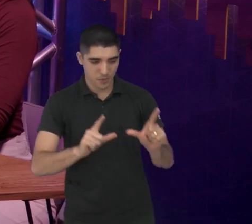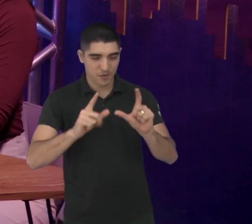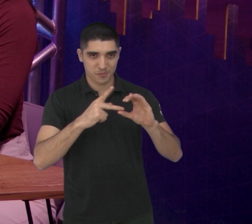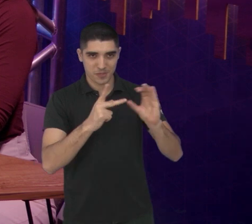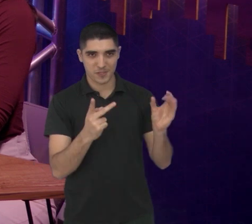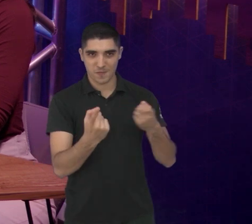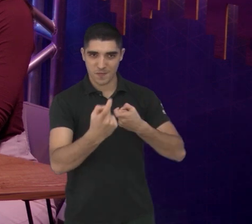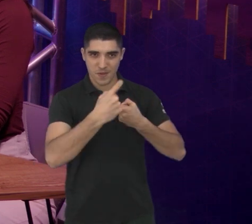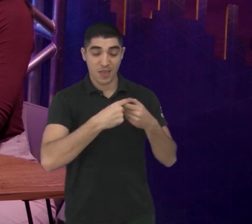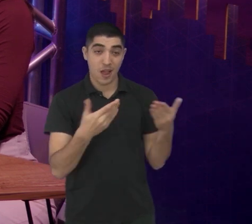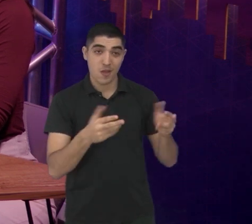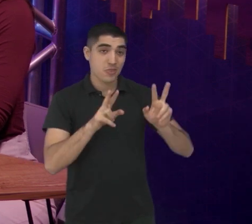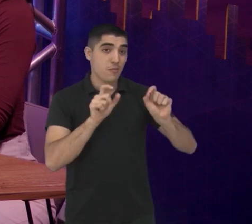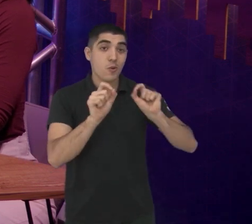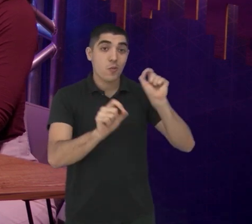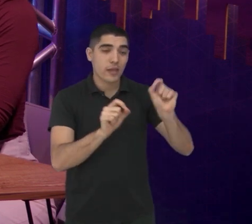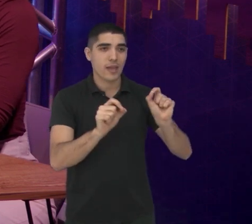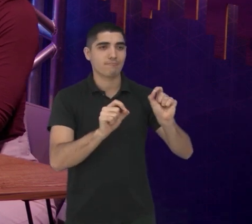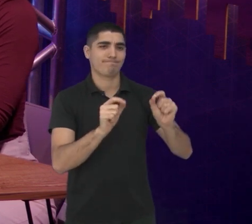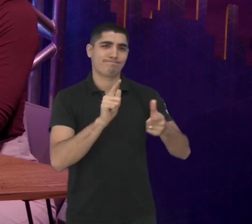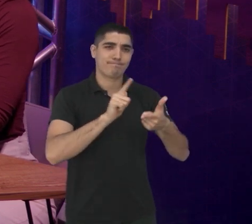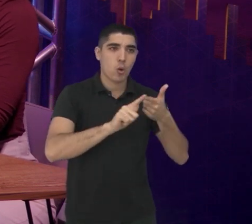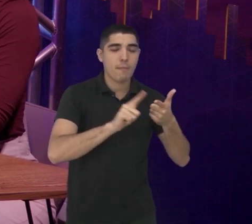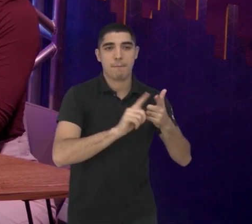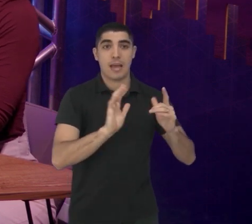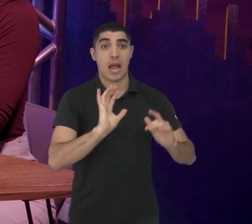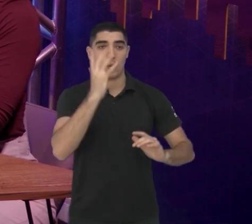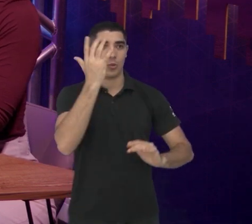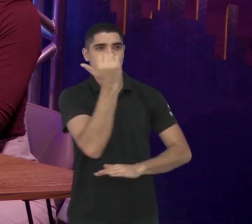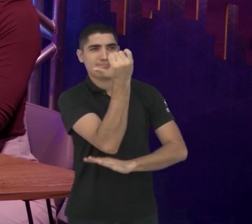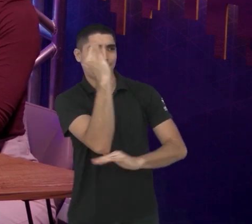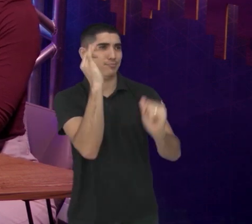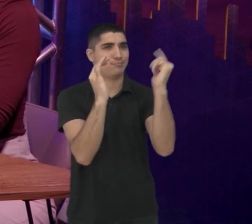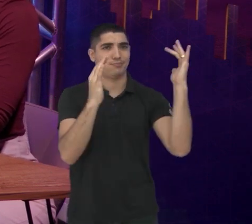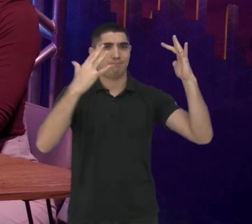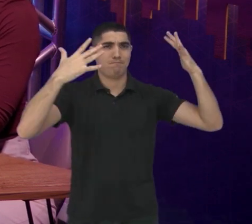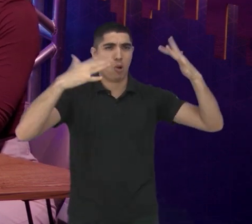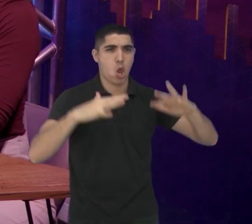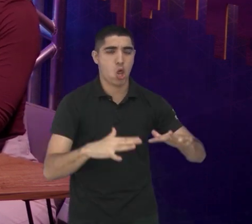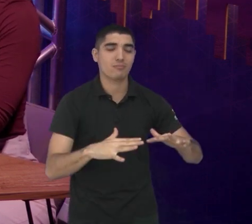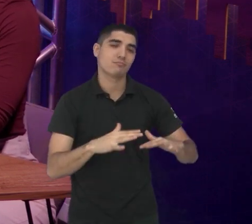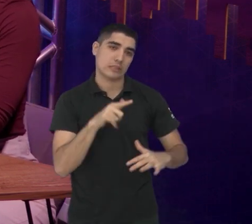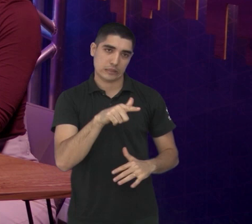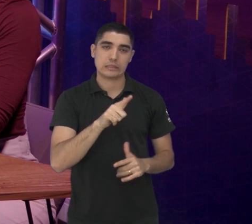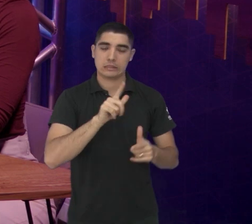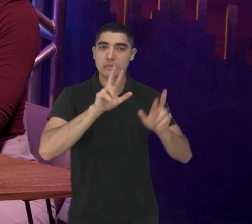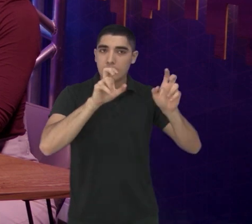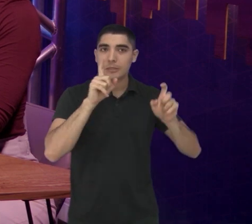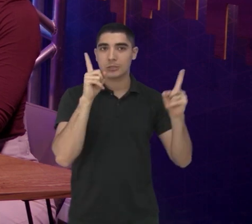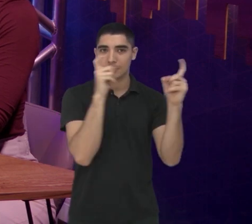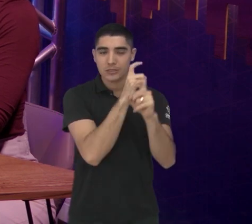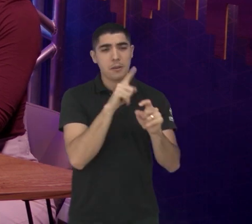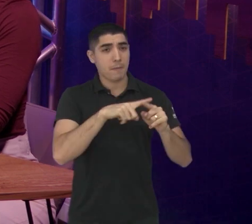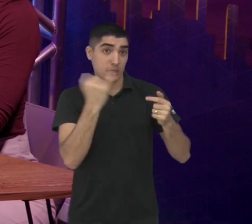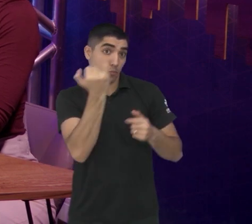De volta com o Pode Ser, hoje falando sobre desastres naturais, né? Um tema bem complicado, mas também bem